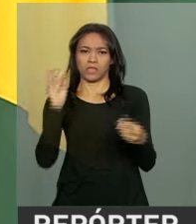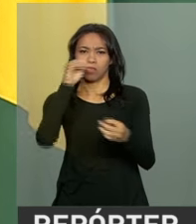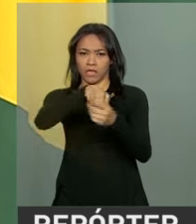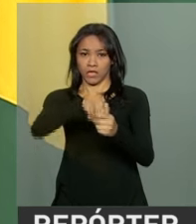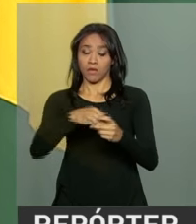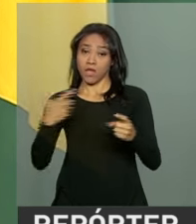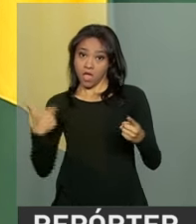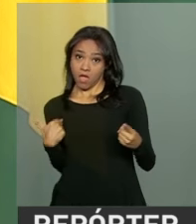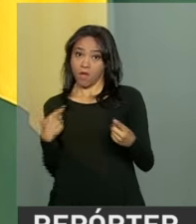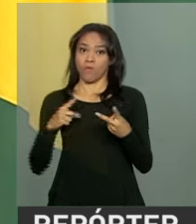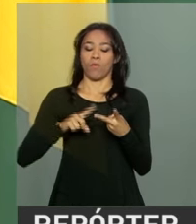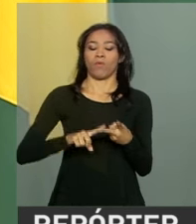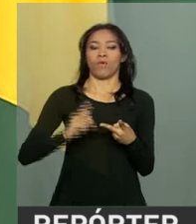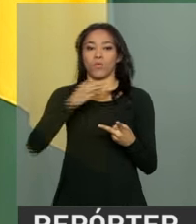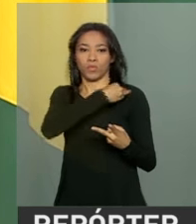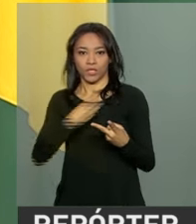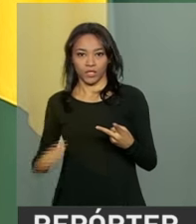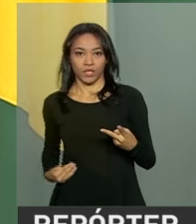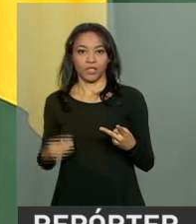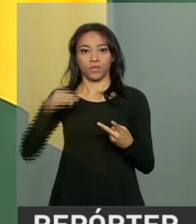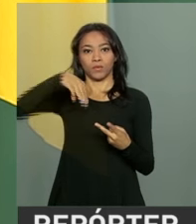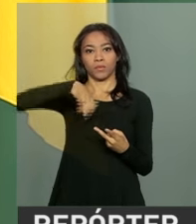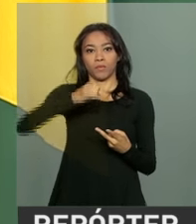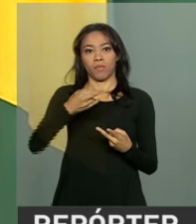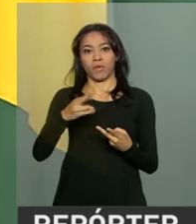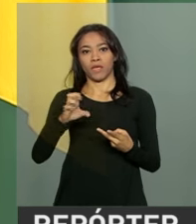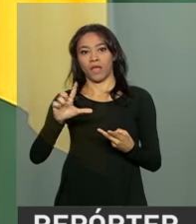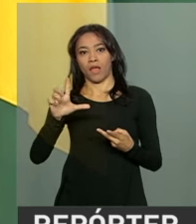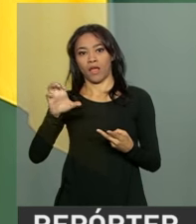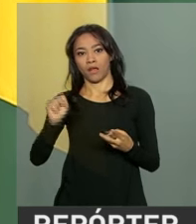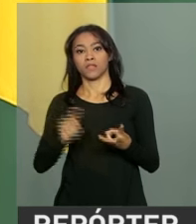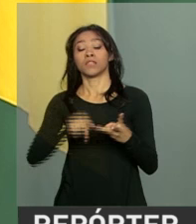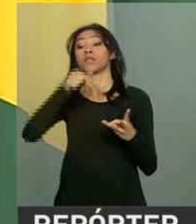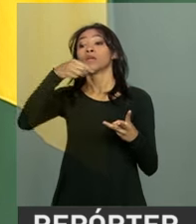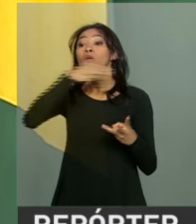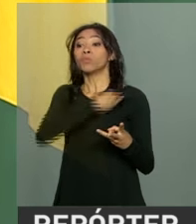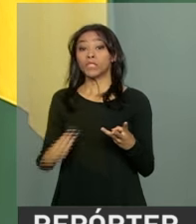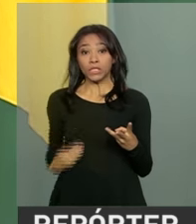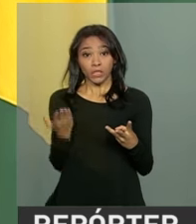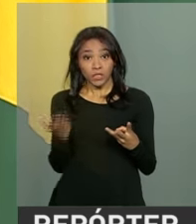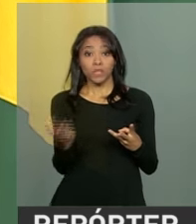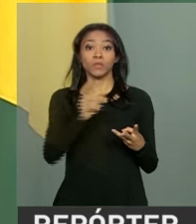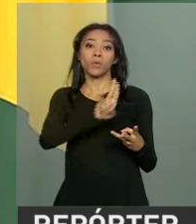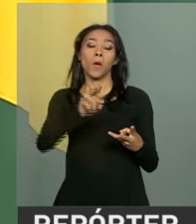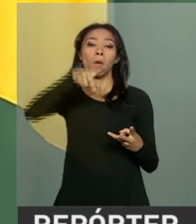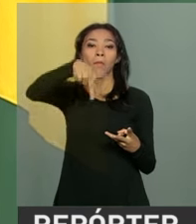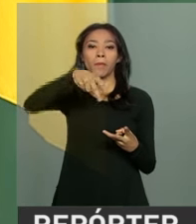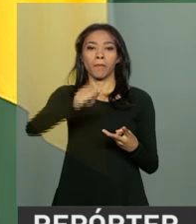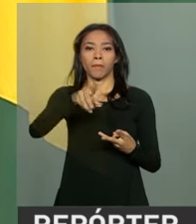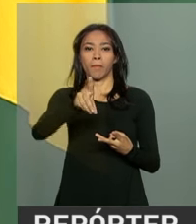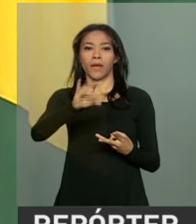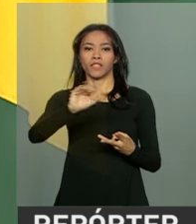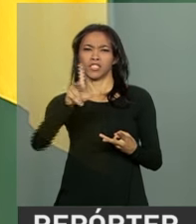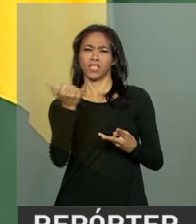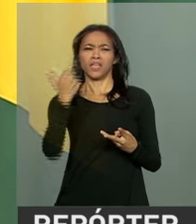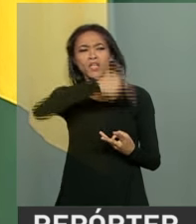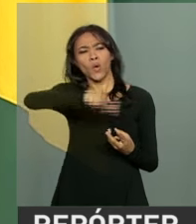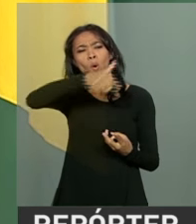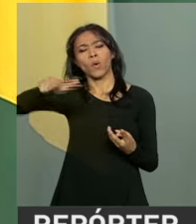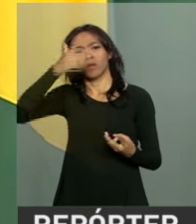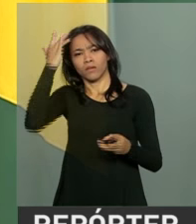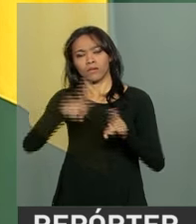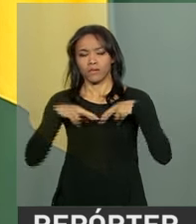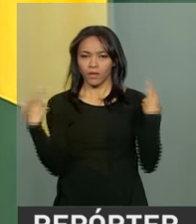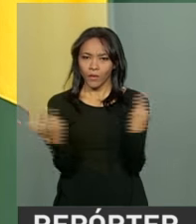ministro Meirelles, o ministro Padilha, que nos reunimos com o relator, com o revisor, com todos os integrantes da